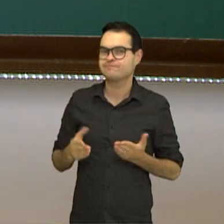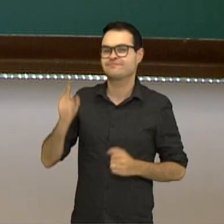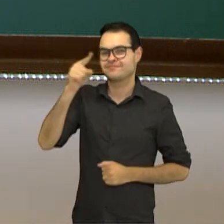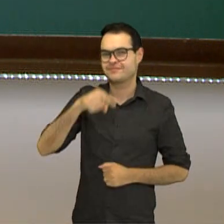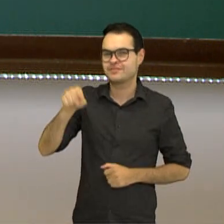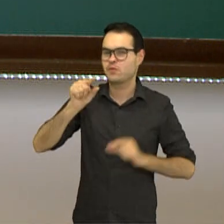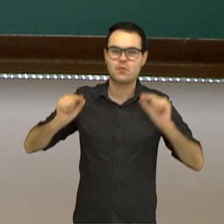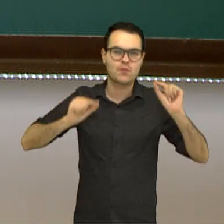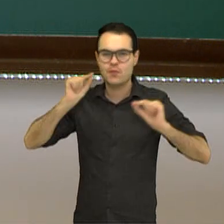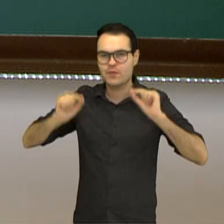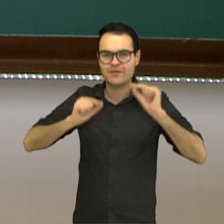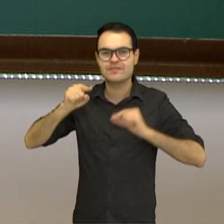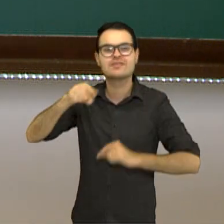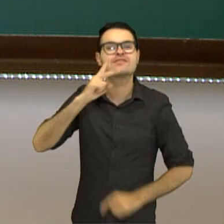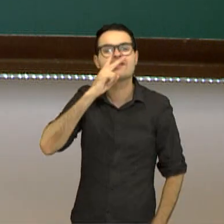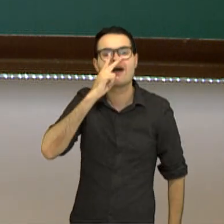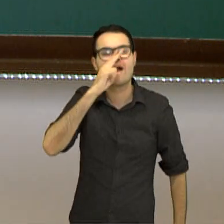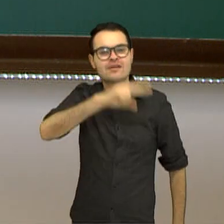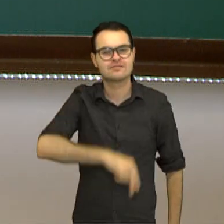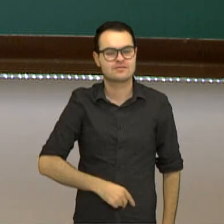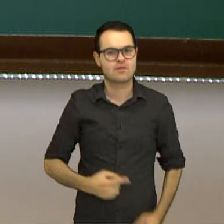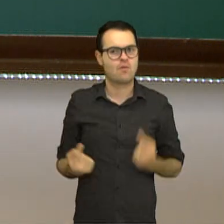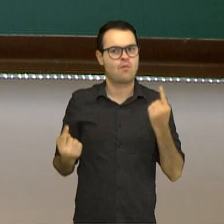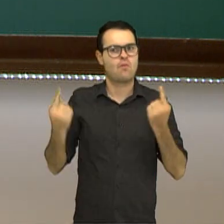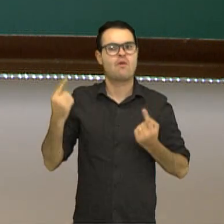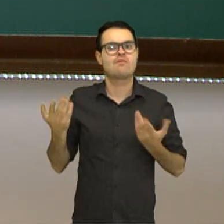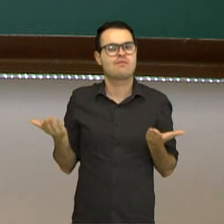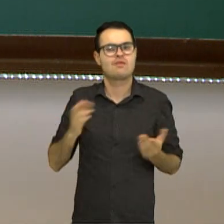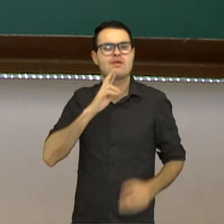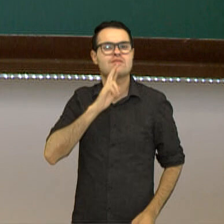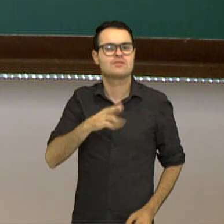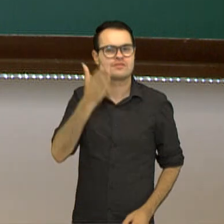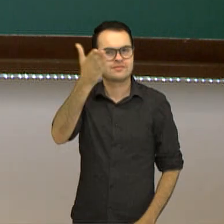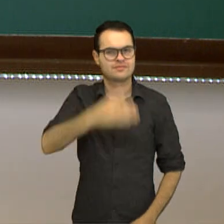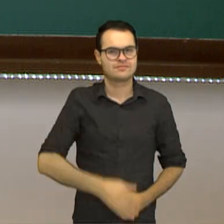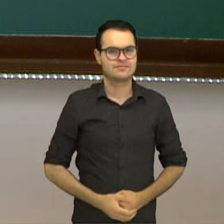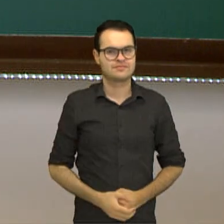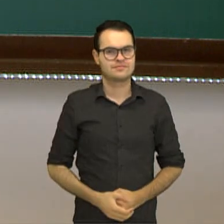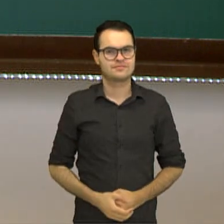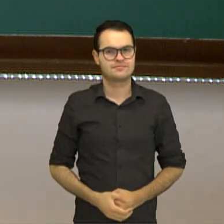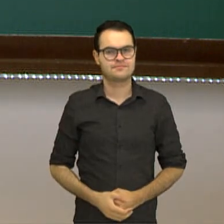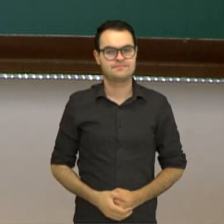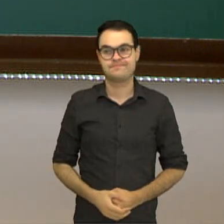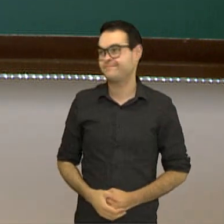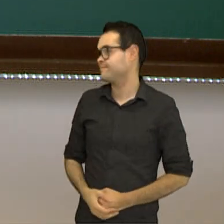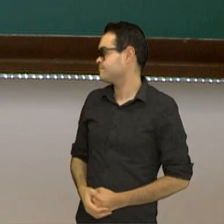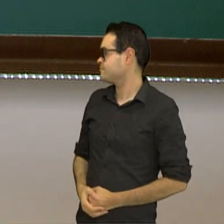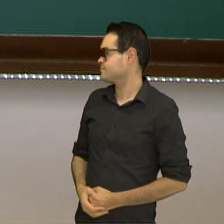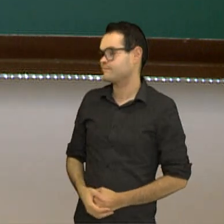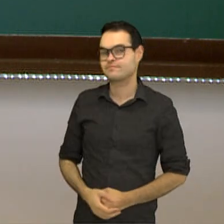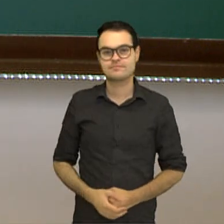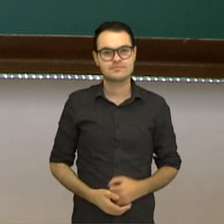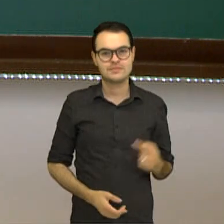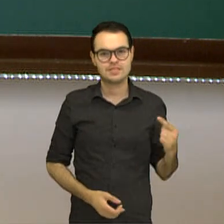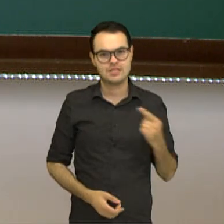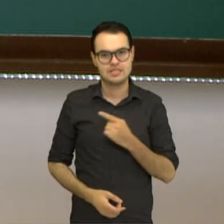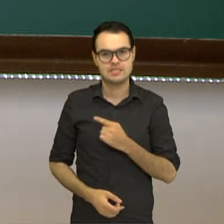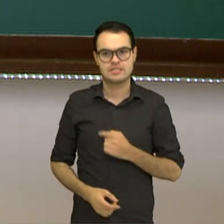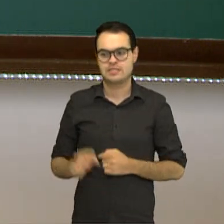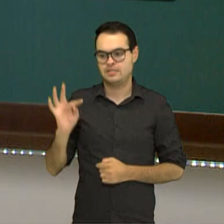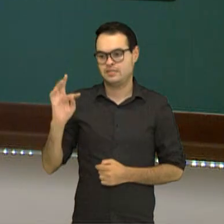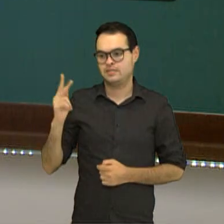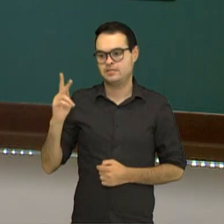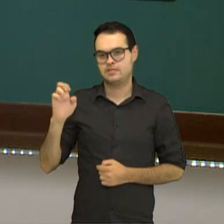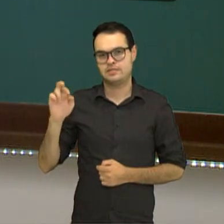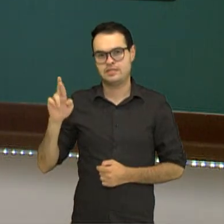galerinha? O que vocês acham? Qual que foi a resposta de vocês? Vamos lá! Essas expressões, there's